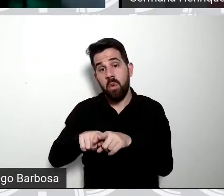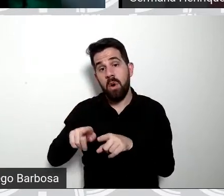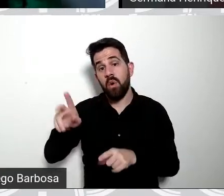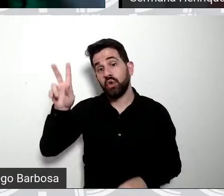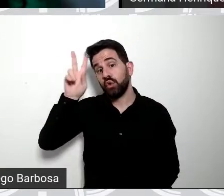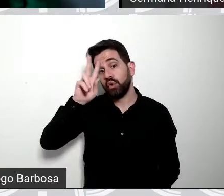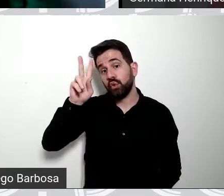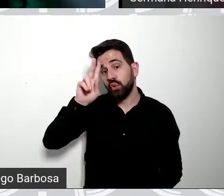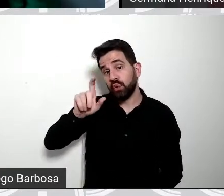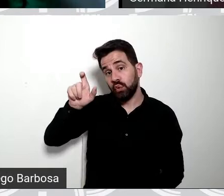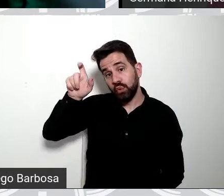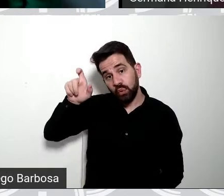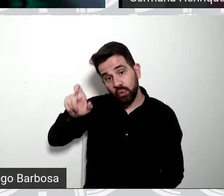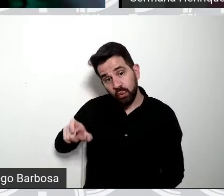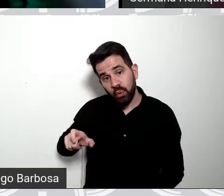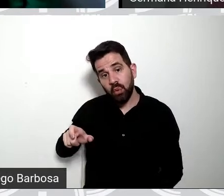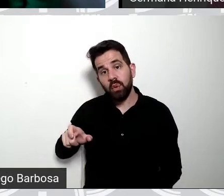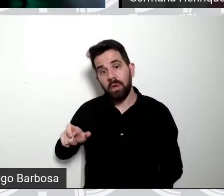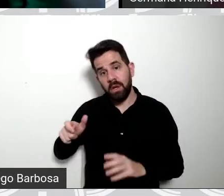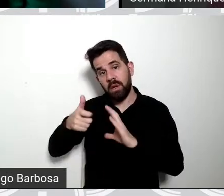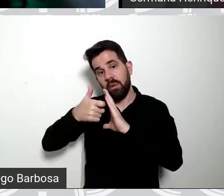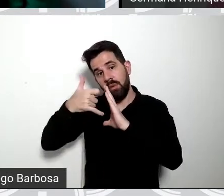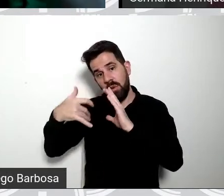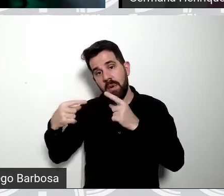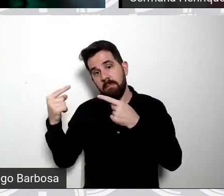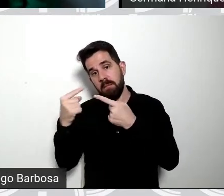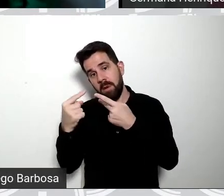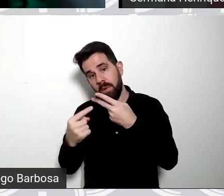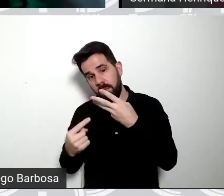específica. Considerações finais.